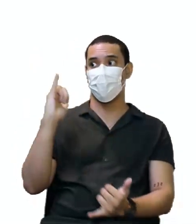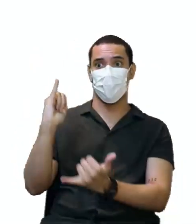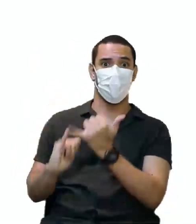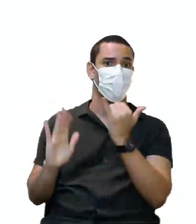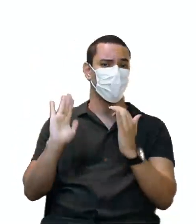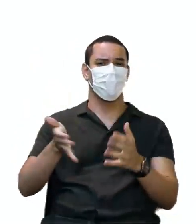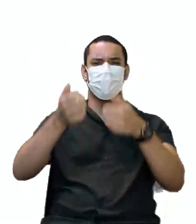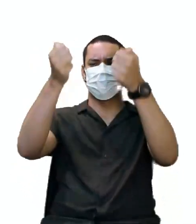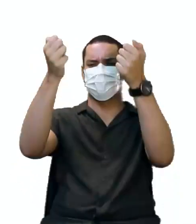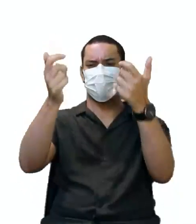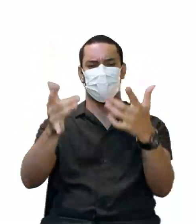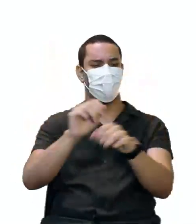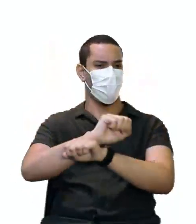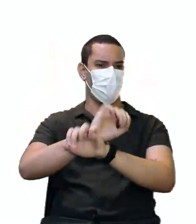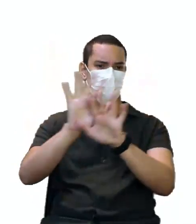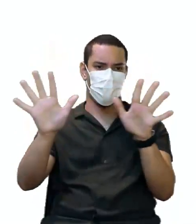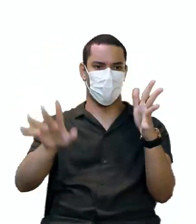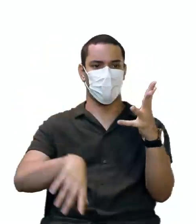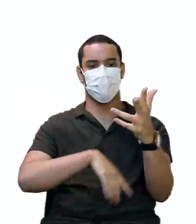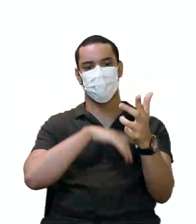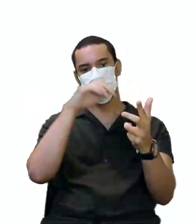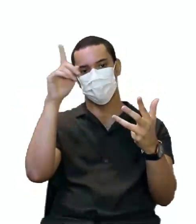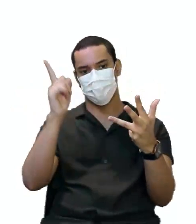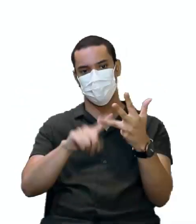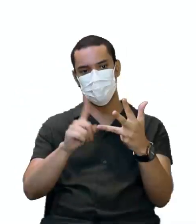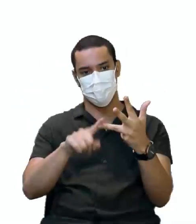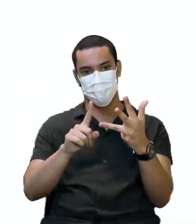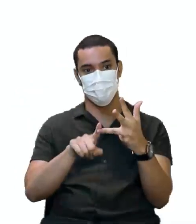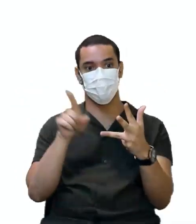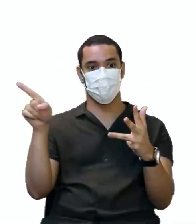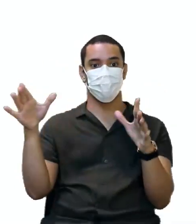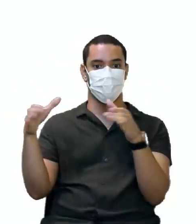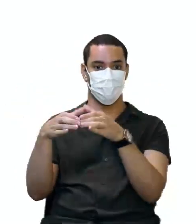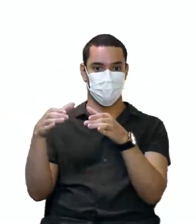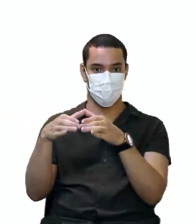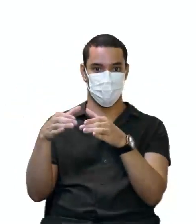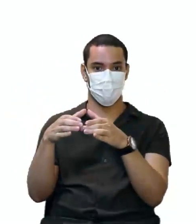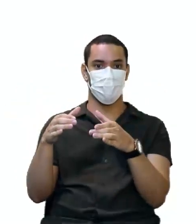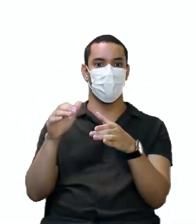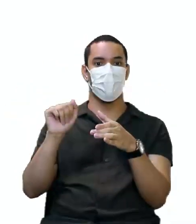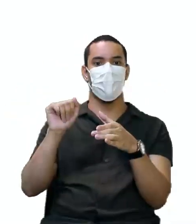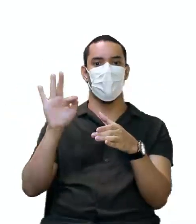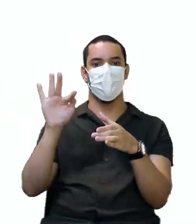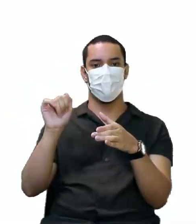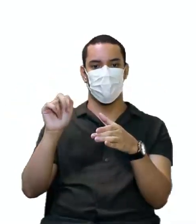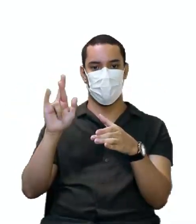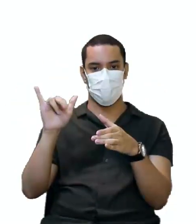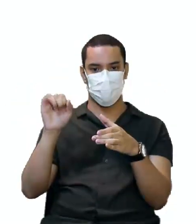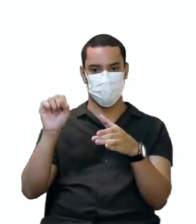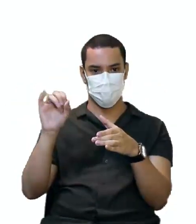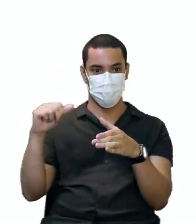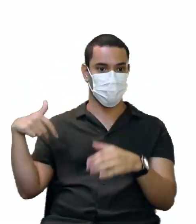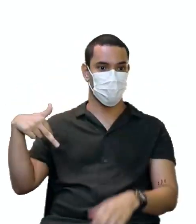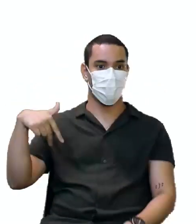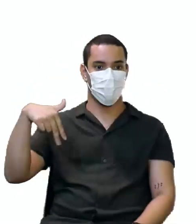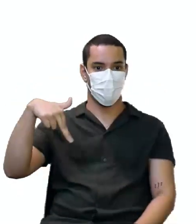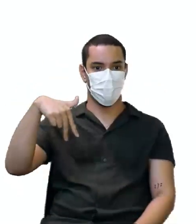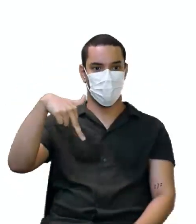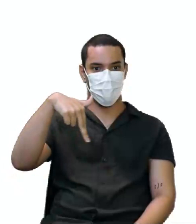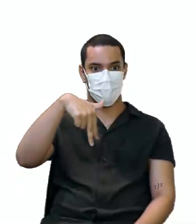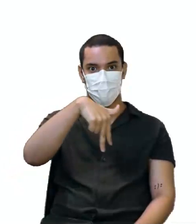deixou isso bem claro durante a aula, tá bom? D. Os Australopithecus afarensis caminhavam na